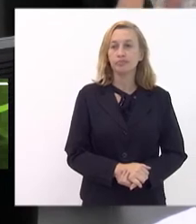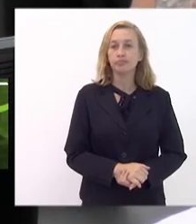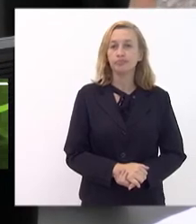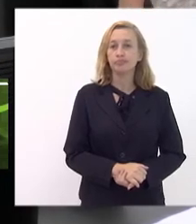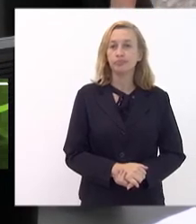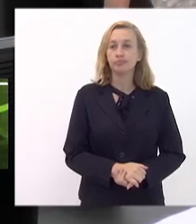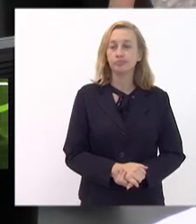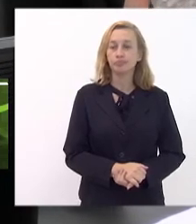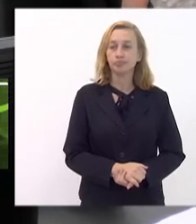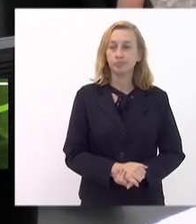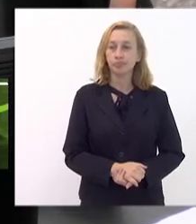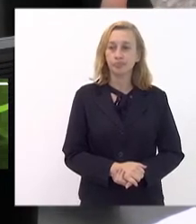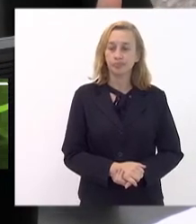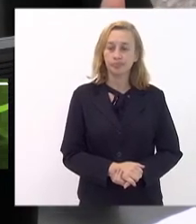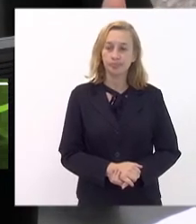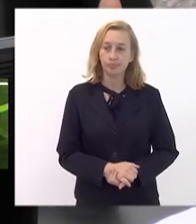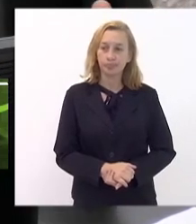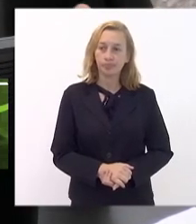alguma